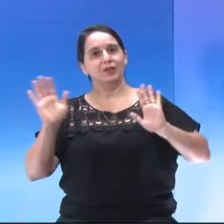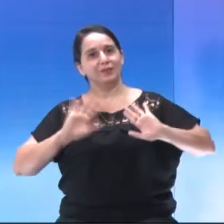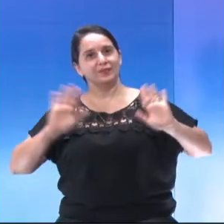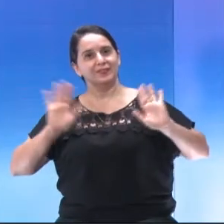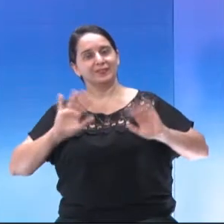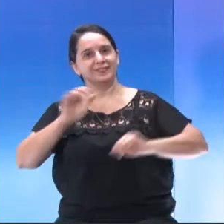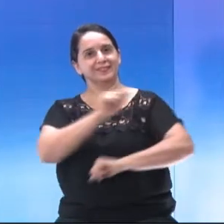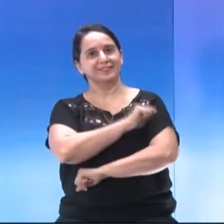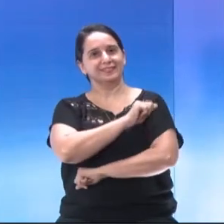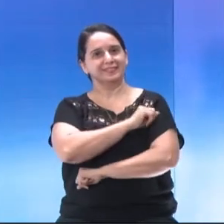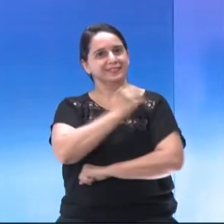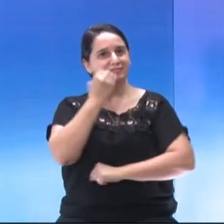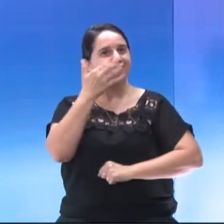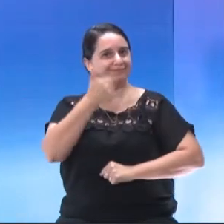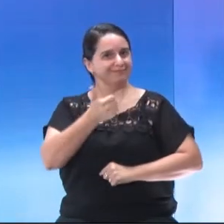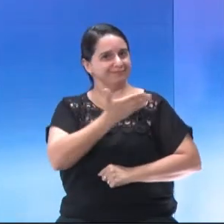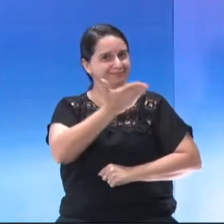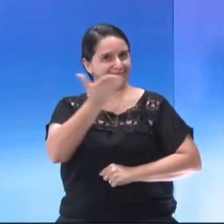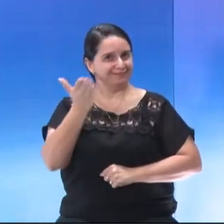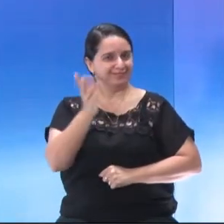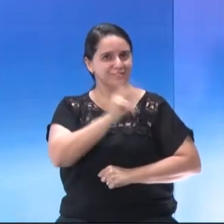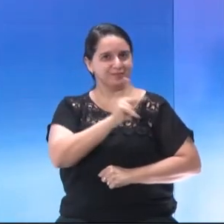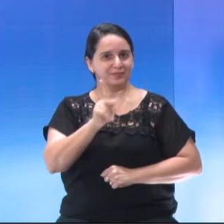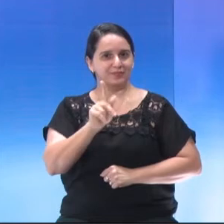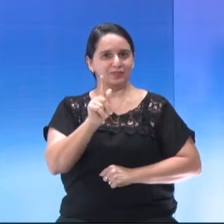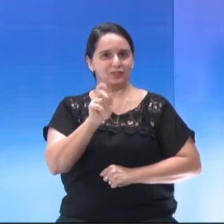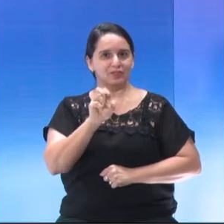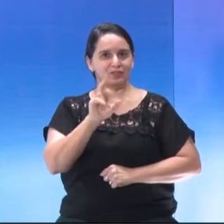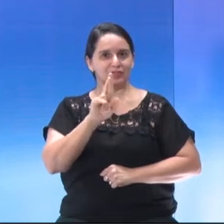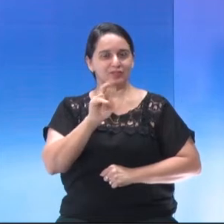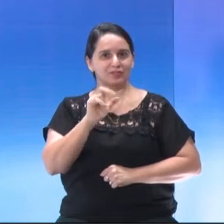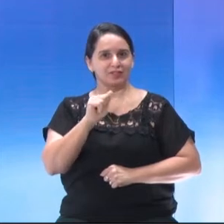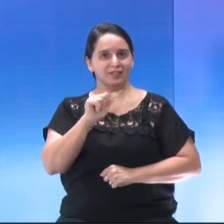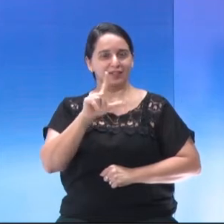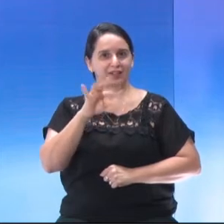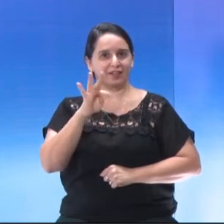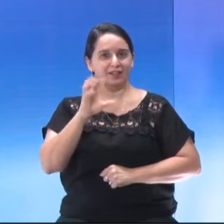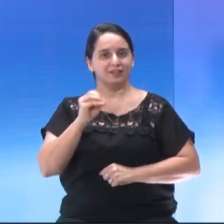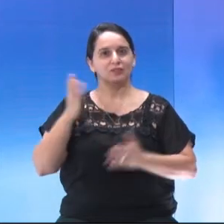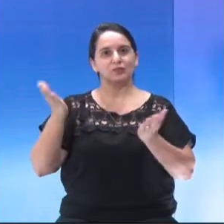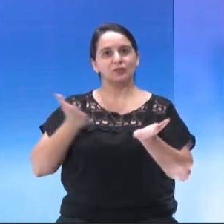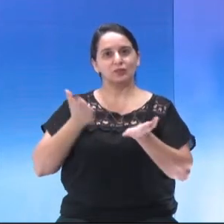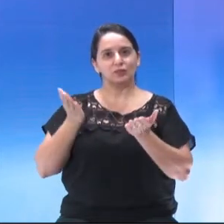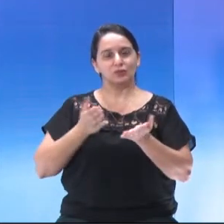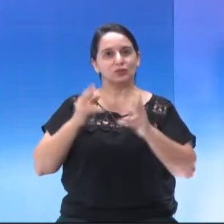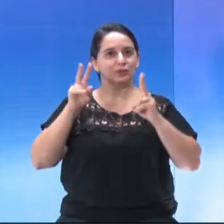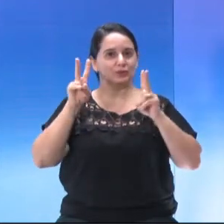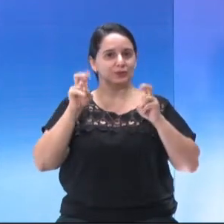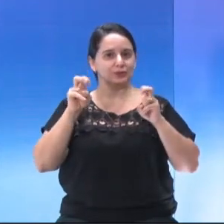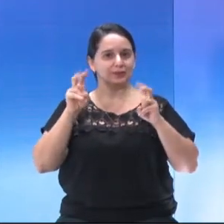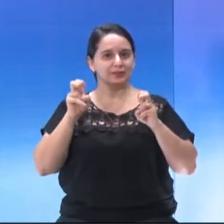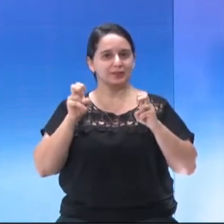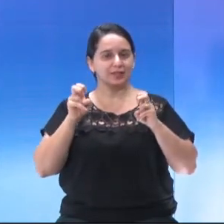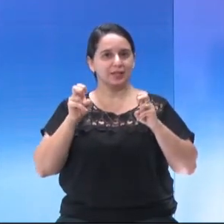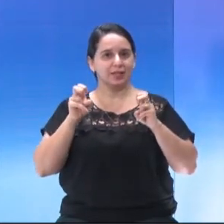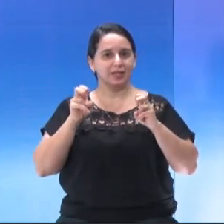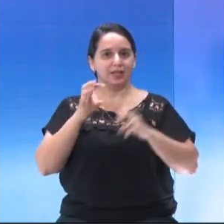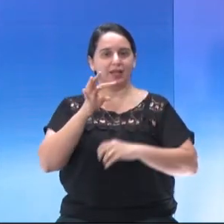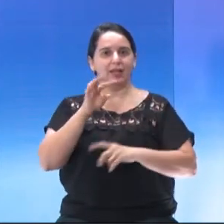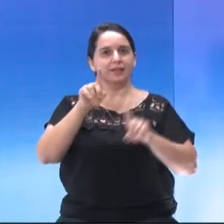Fala galera, tudo bem com vocês? Professor Geraldo na área e hoje nós vamos conversar um pouco sobre